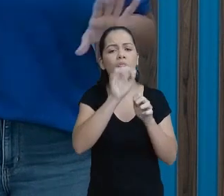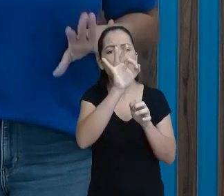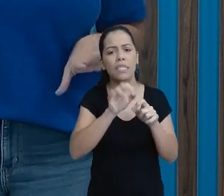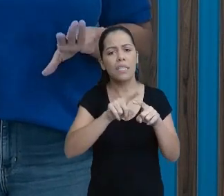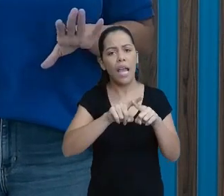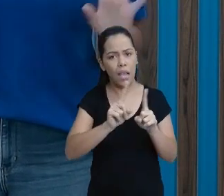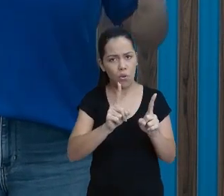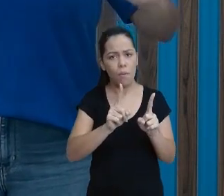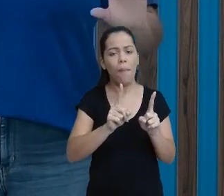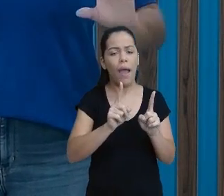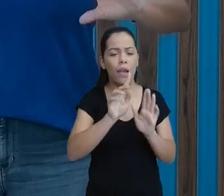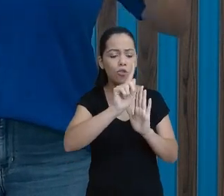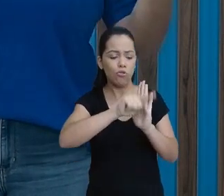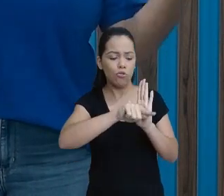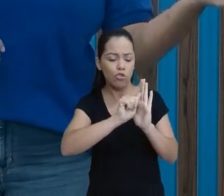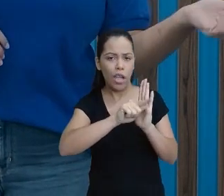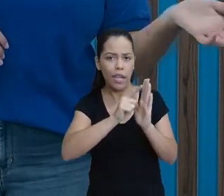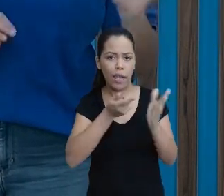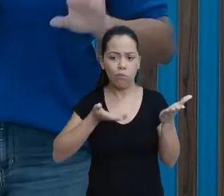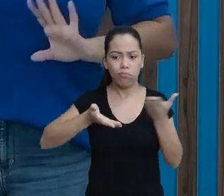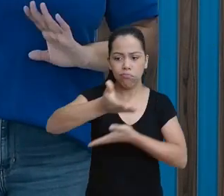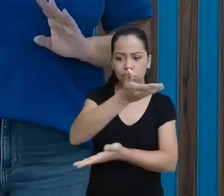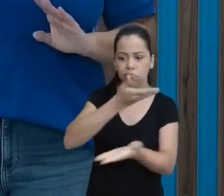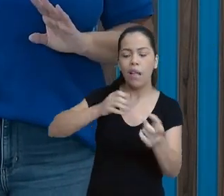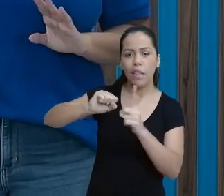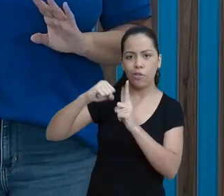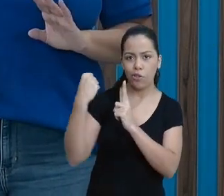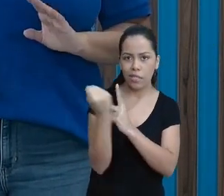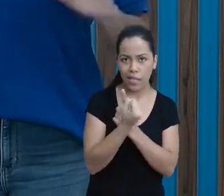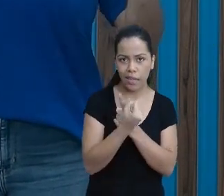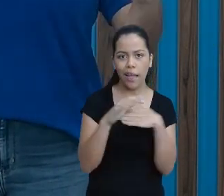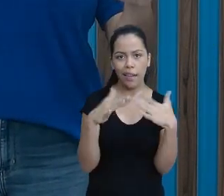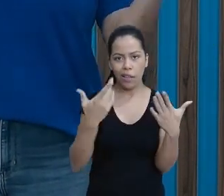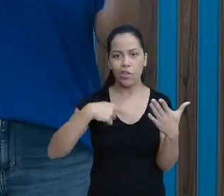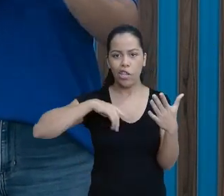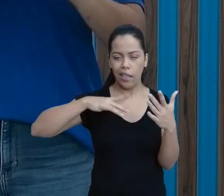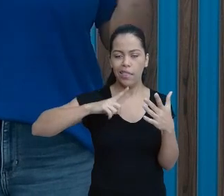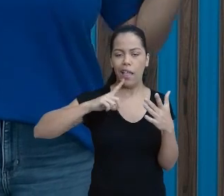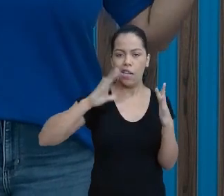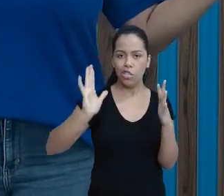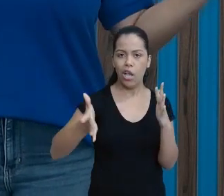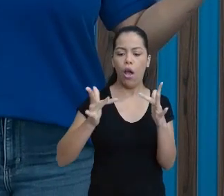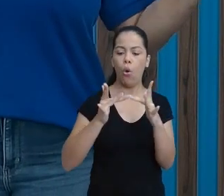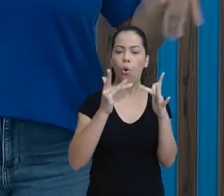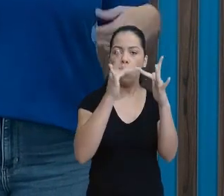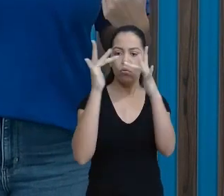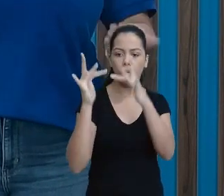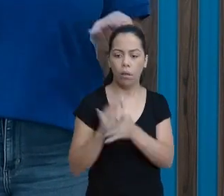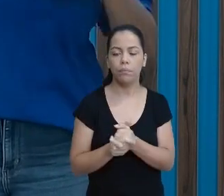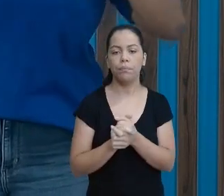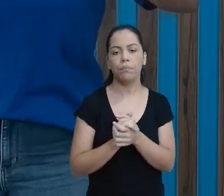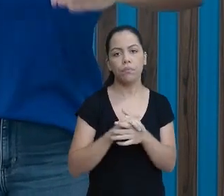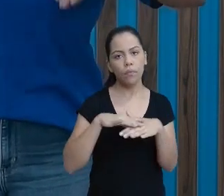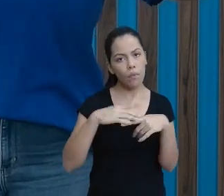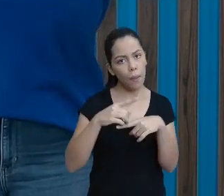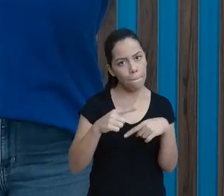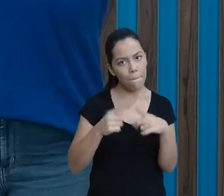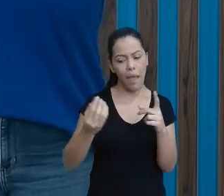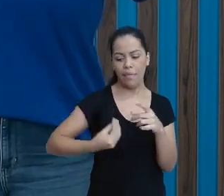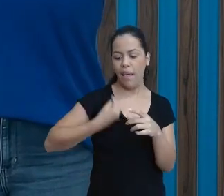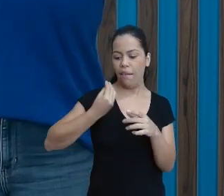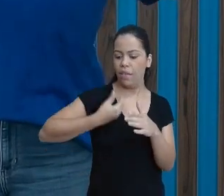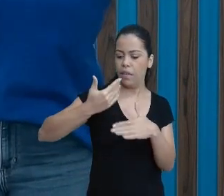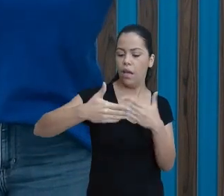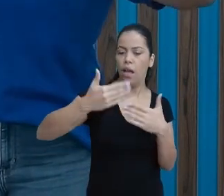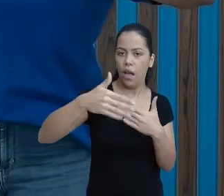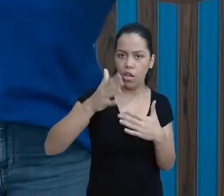tendo contato. Claro, mais com alguns, menos com outros. Provavelmente, ao longo de suas vidas, vocês viram muito mais receitas de